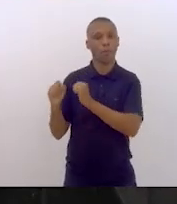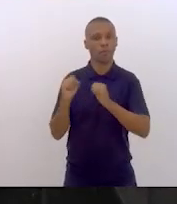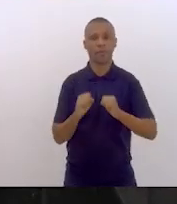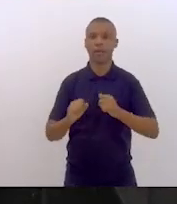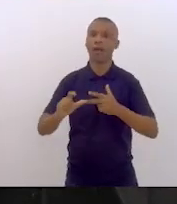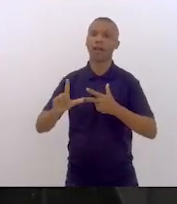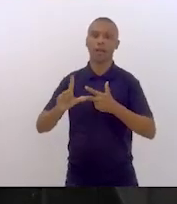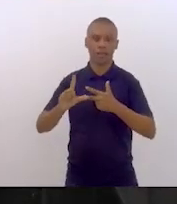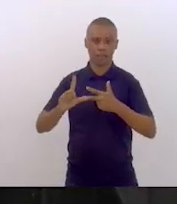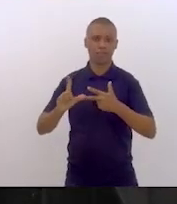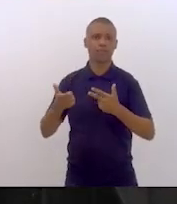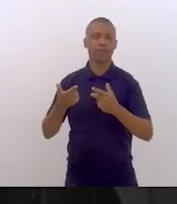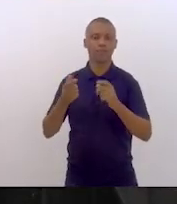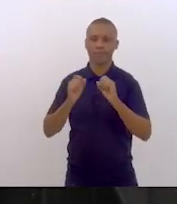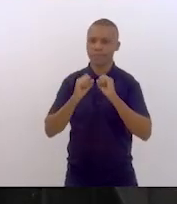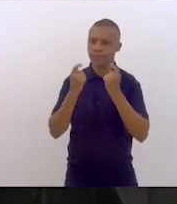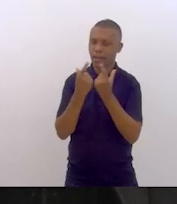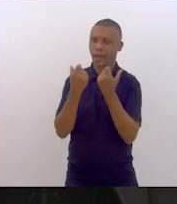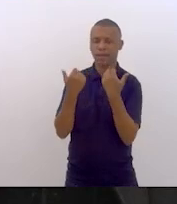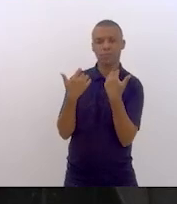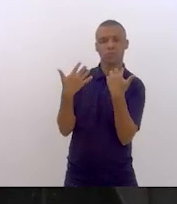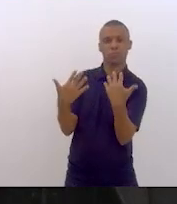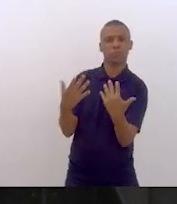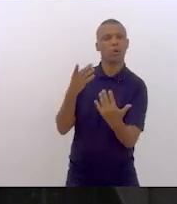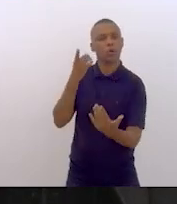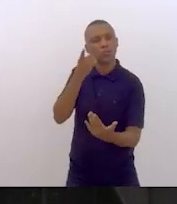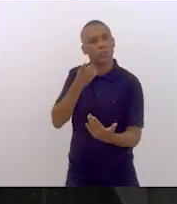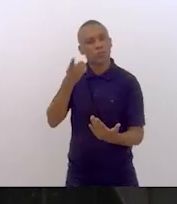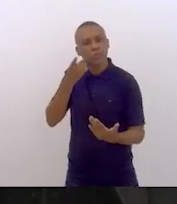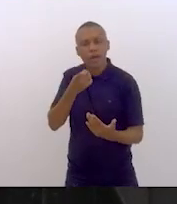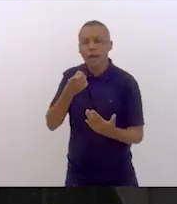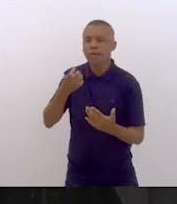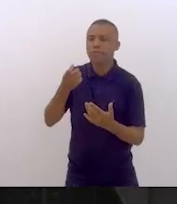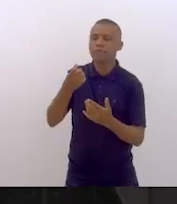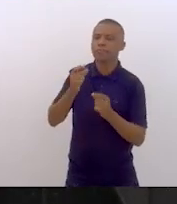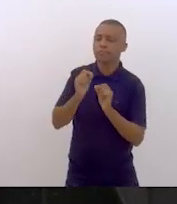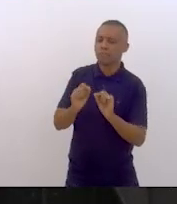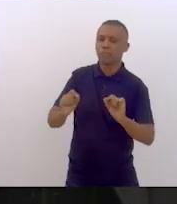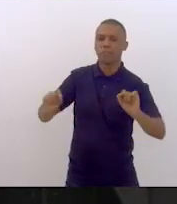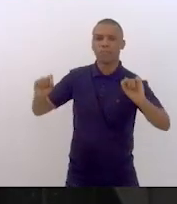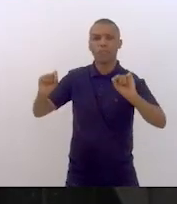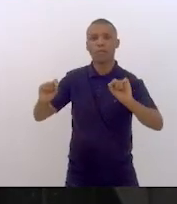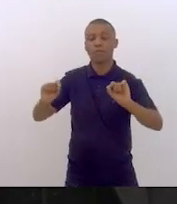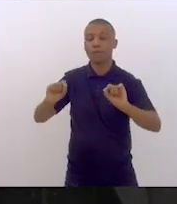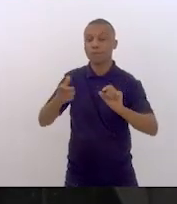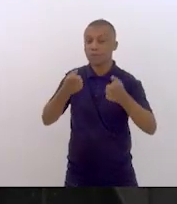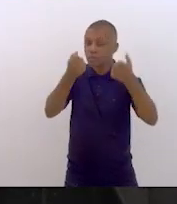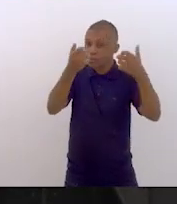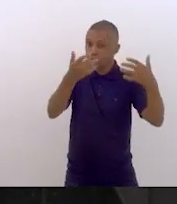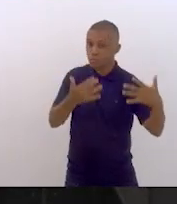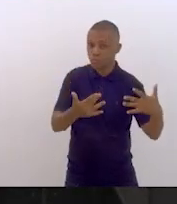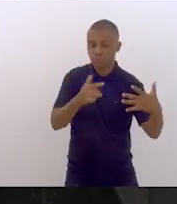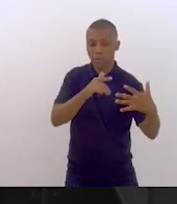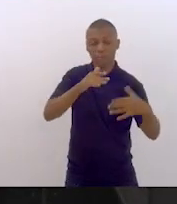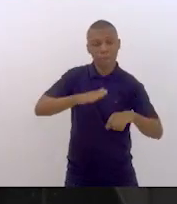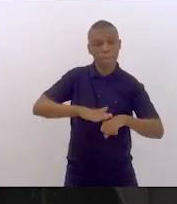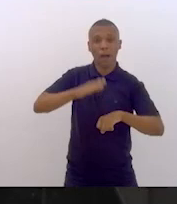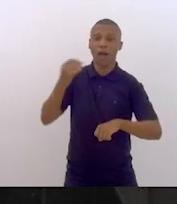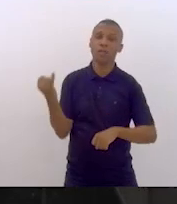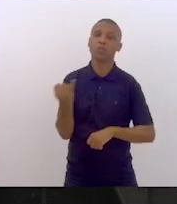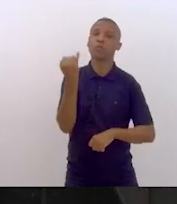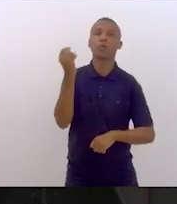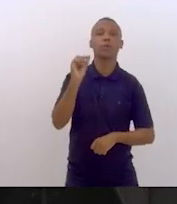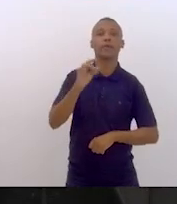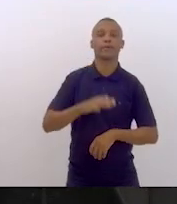e que destaco como uma das mais importantes é o